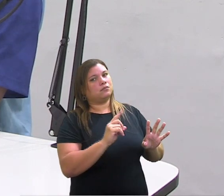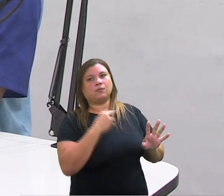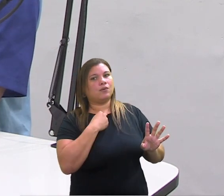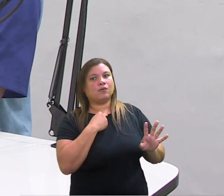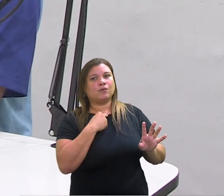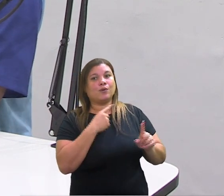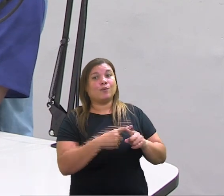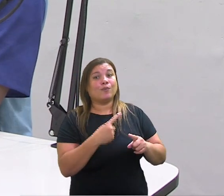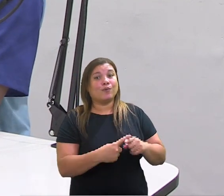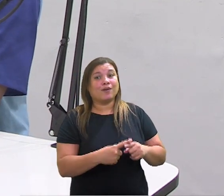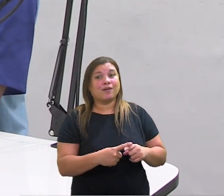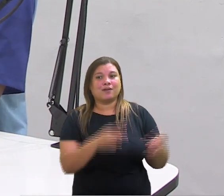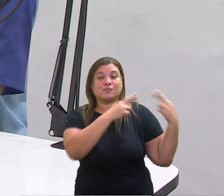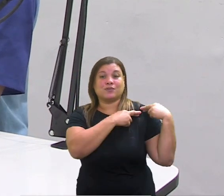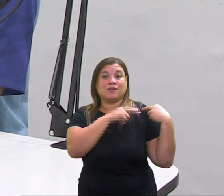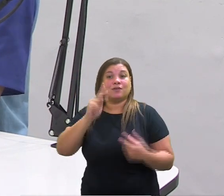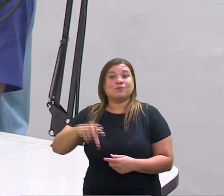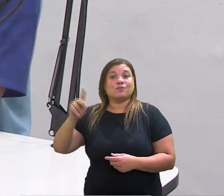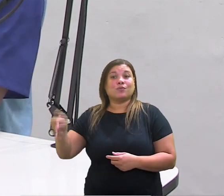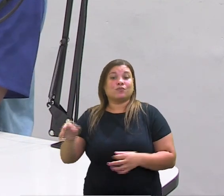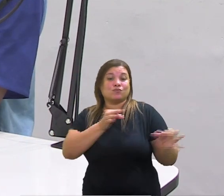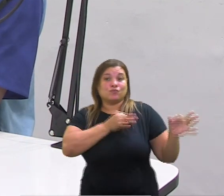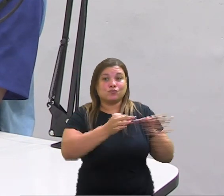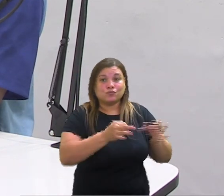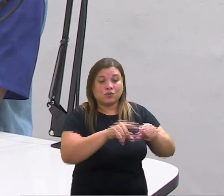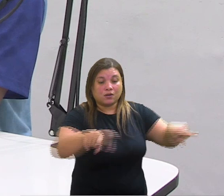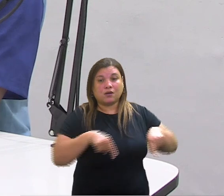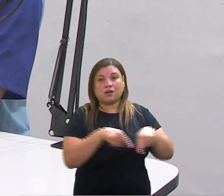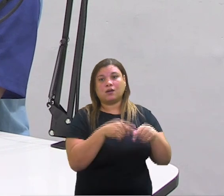com aquilo tudo. Então, punir o aluno